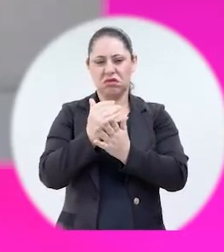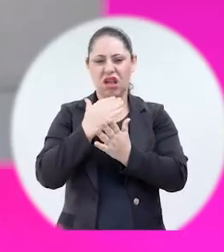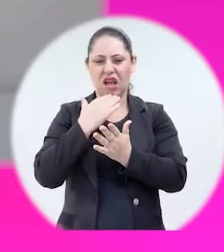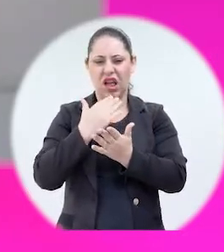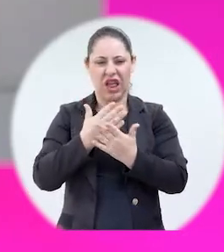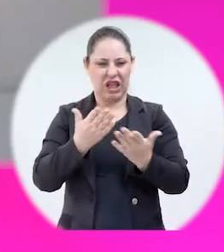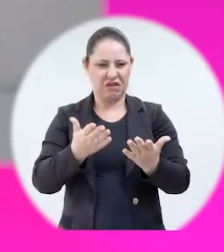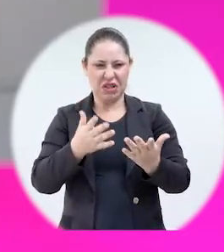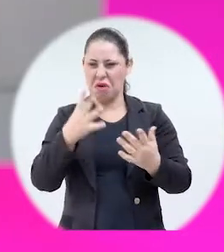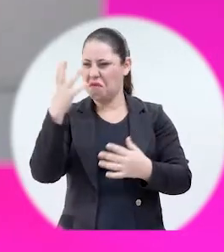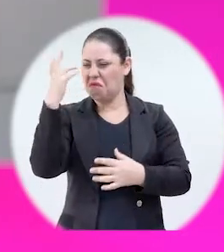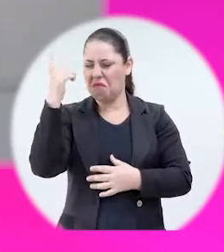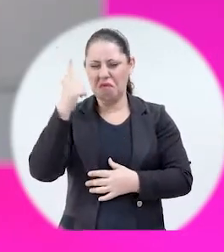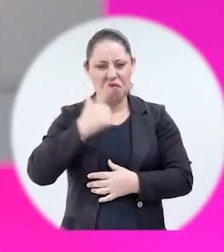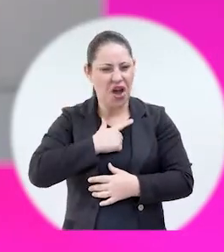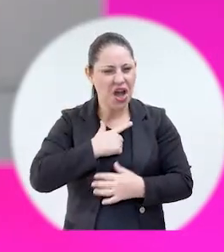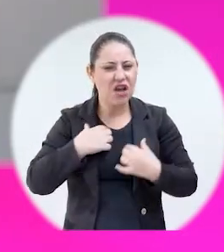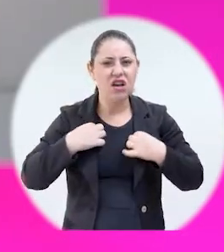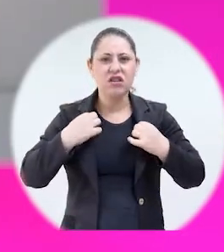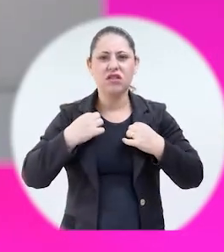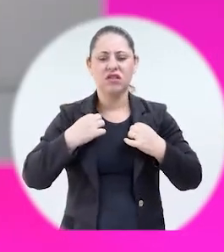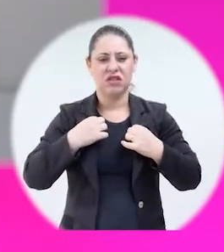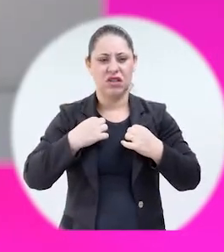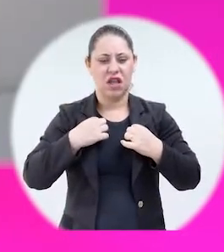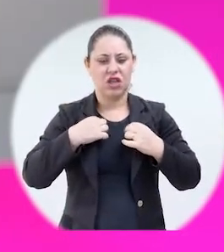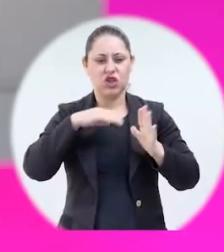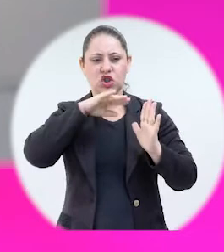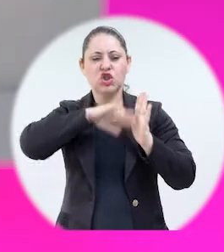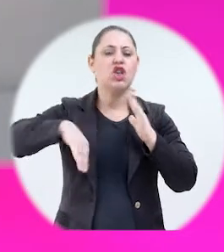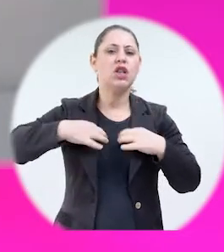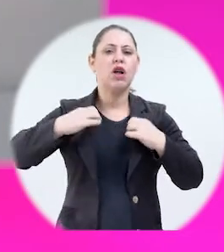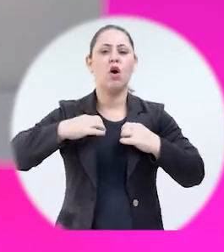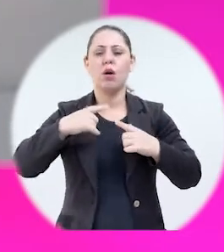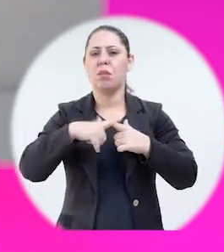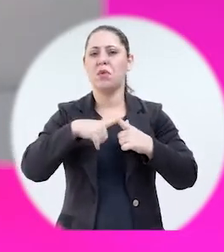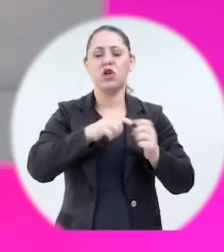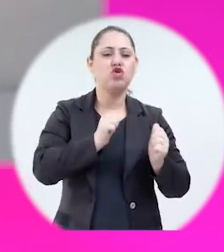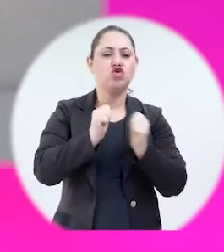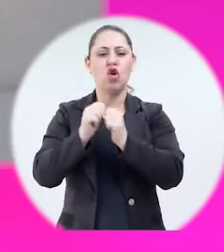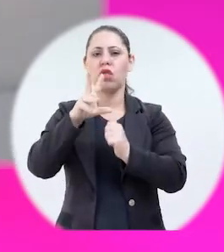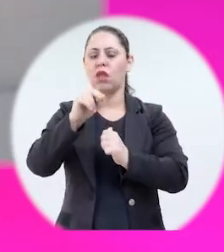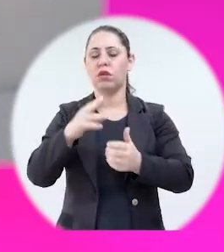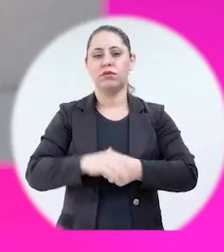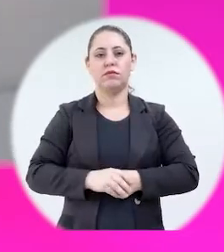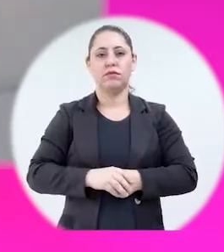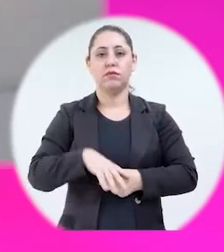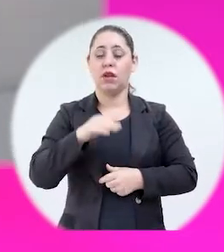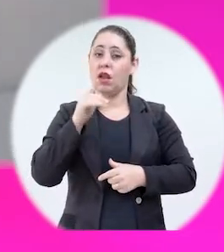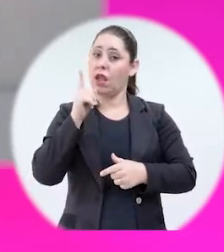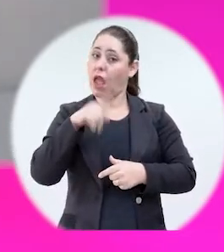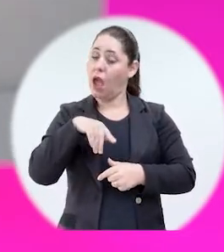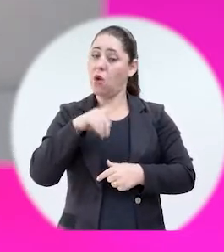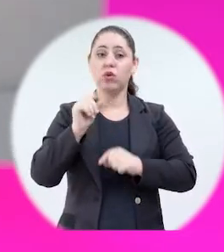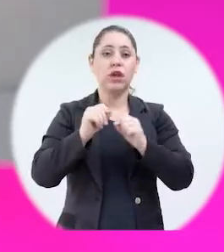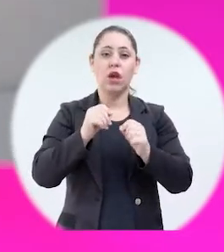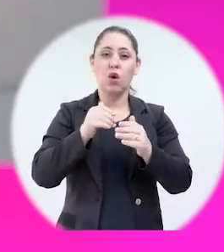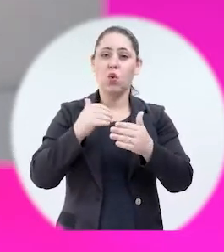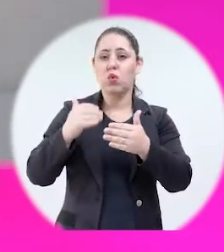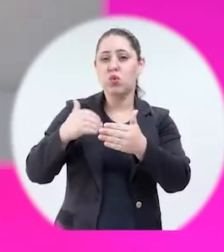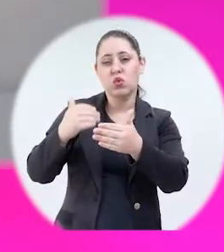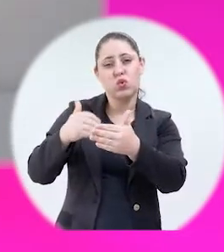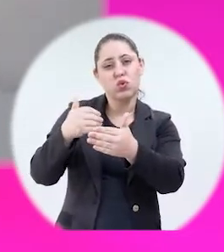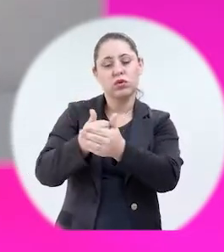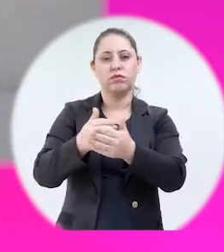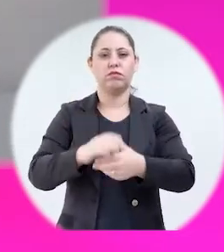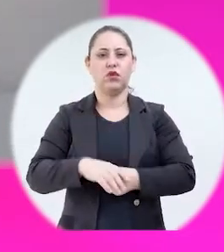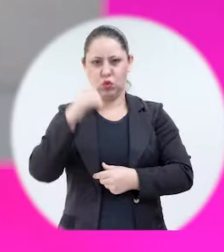dizer, ai, você tá horrível com essa roupa, tira essa roupa, eu não vou sair com você assim. Só que isso é um processo, né? Não é de um